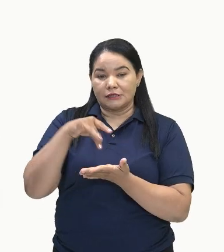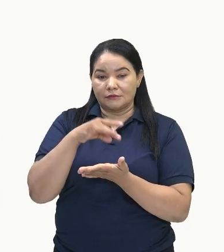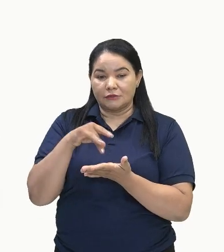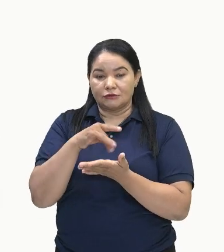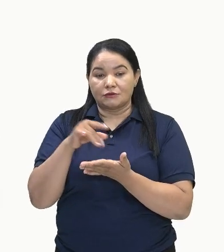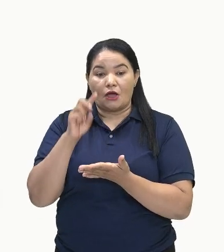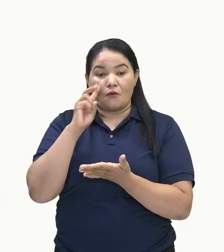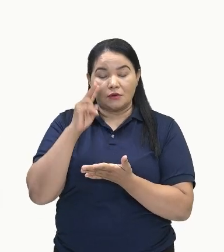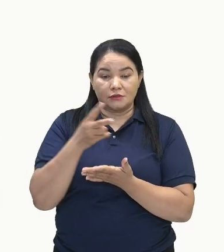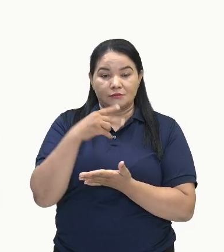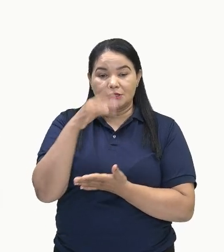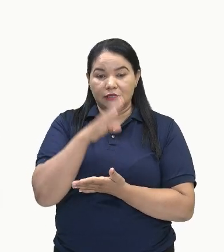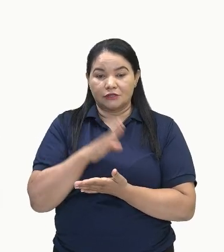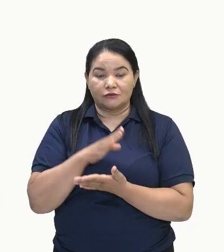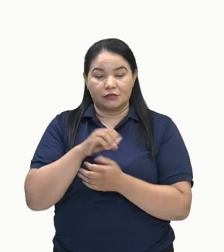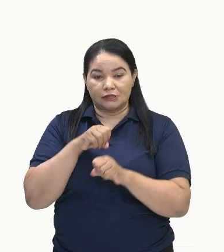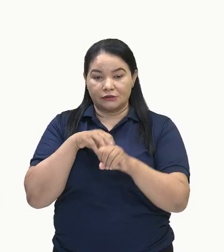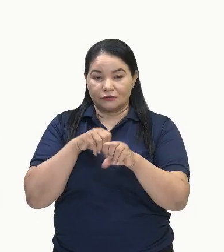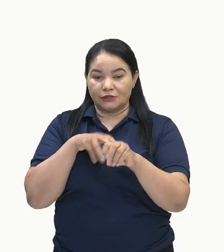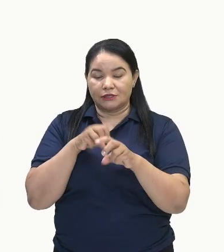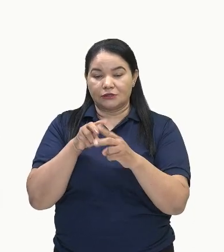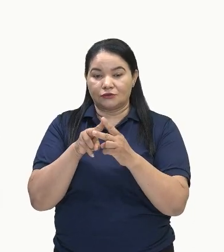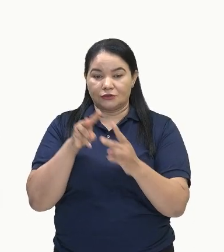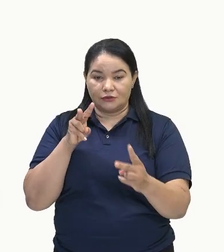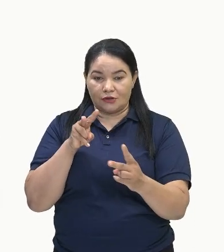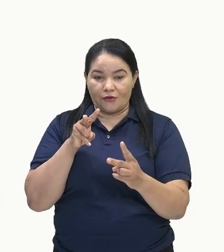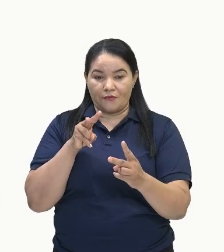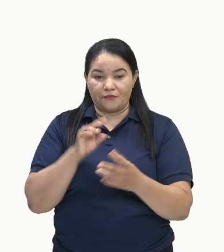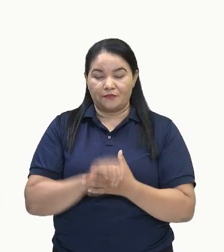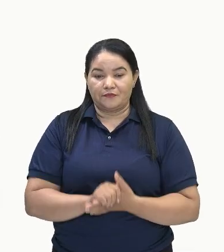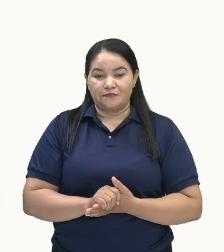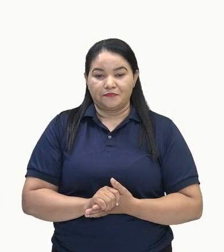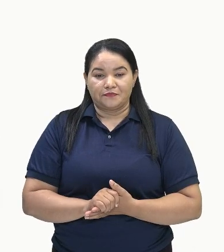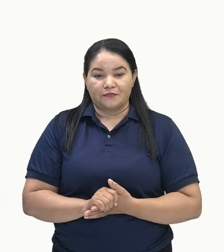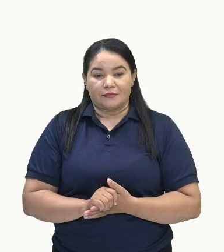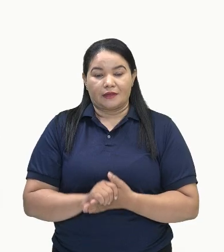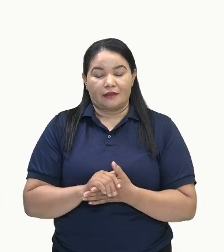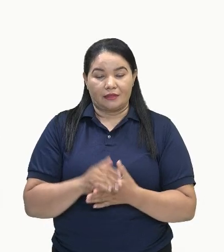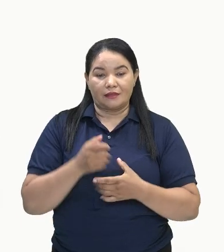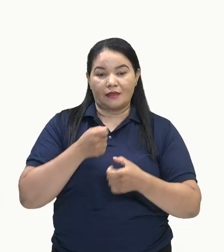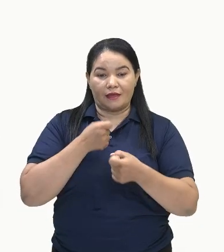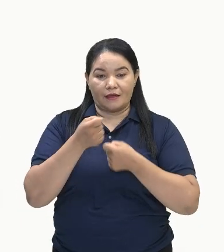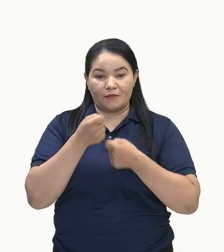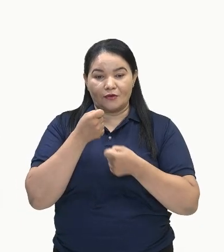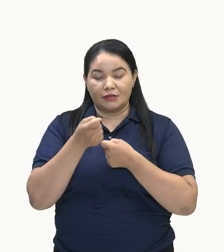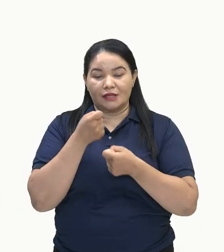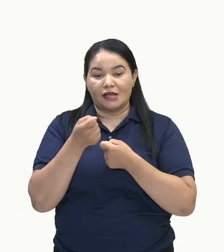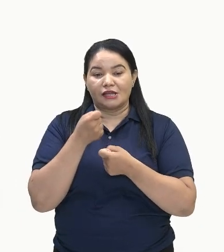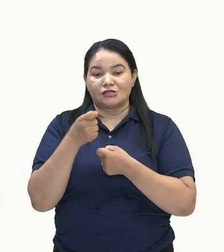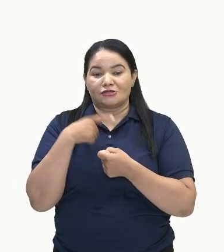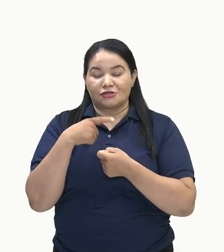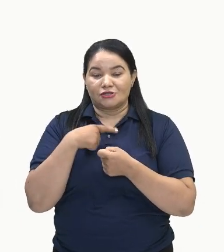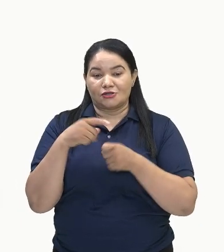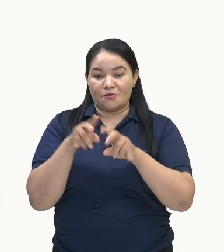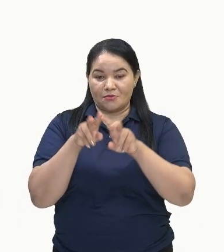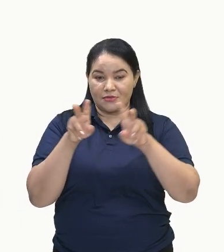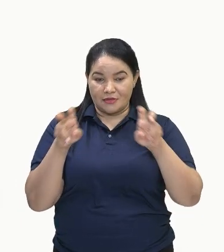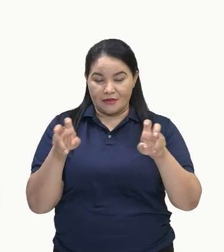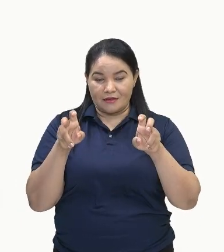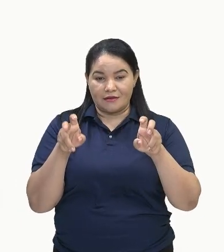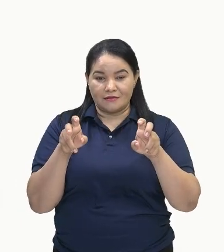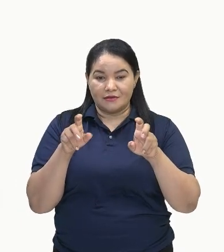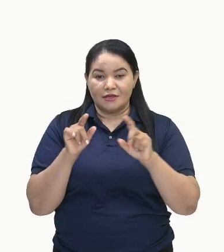Reconhecimento Nacional em Educação Digital. Nesta reportagem, nós temos o título, que é onde